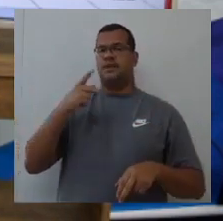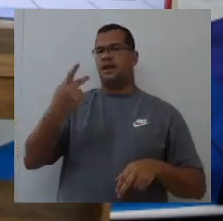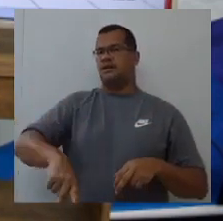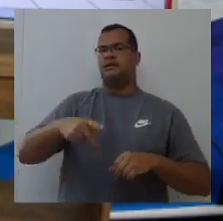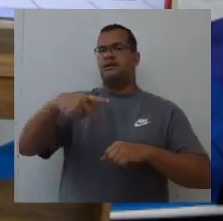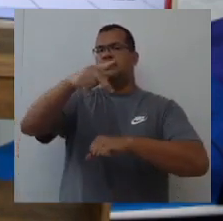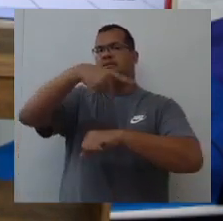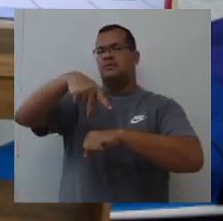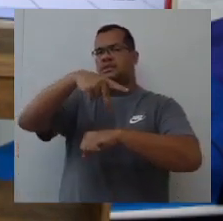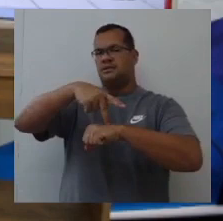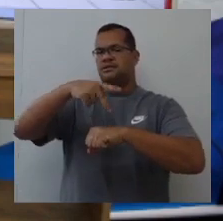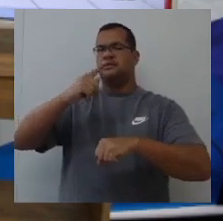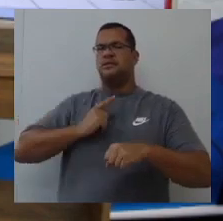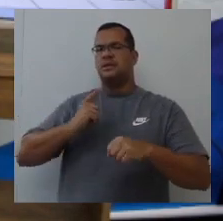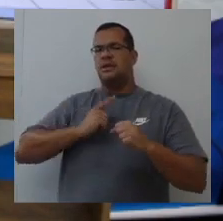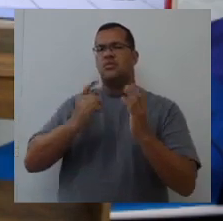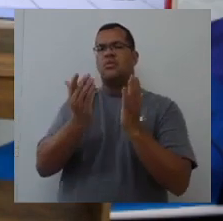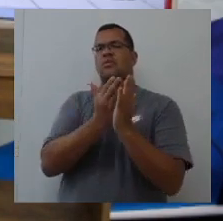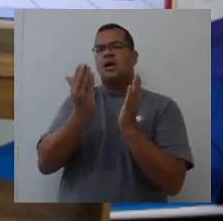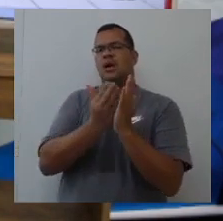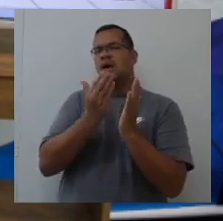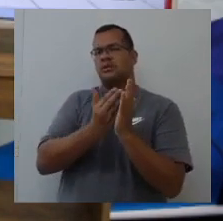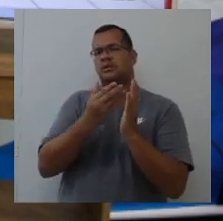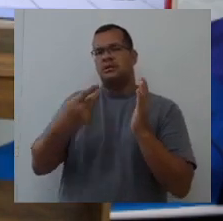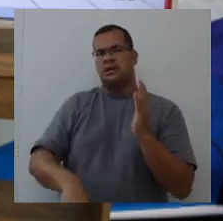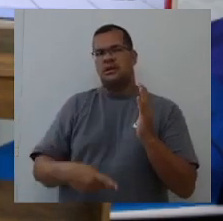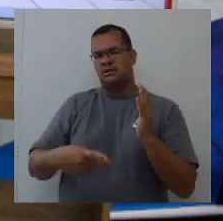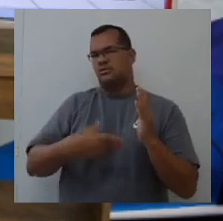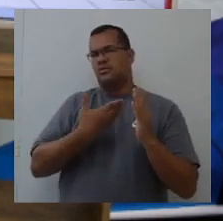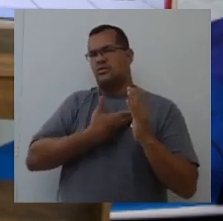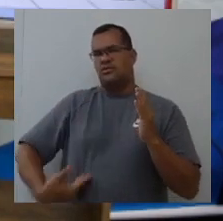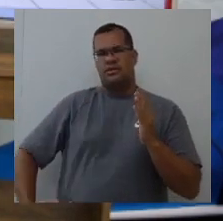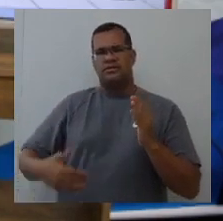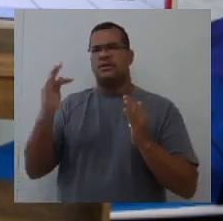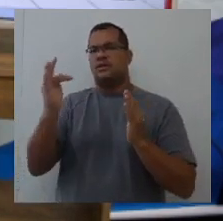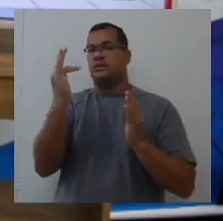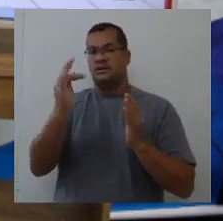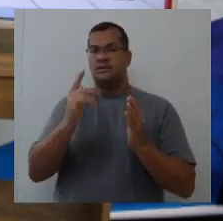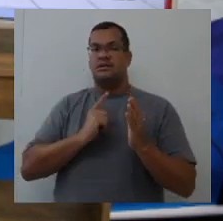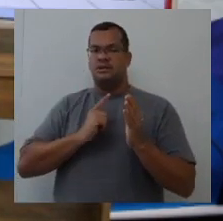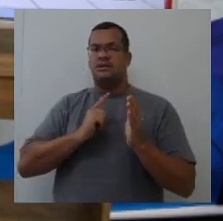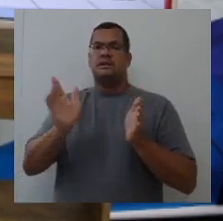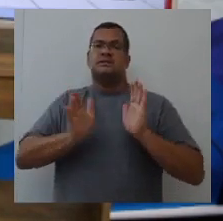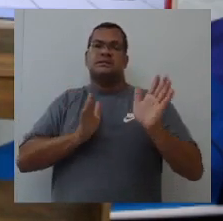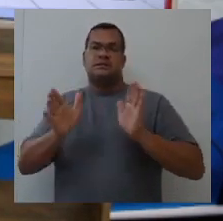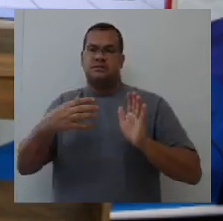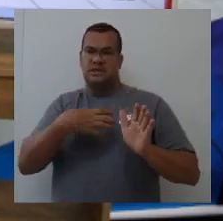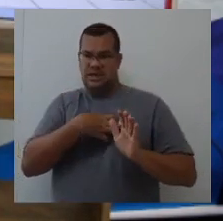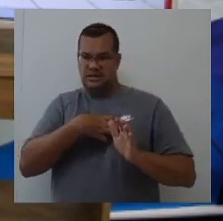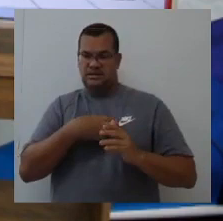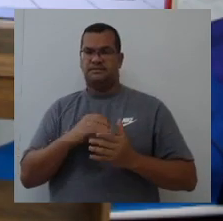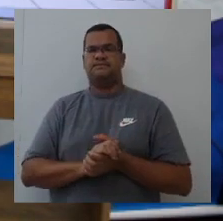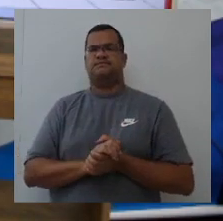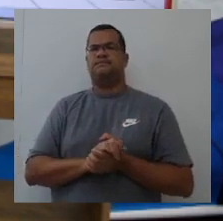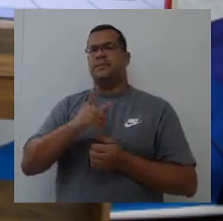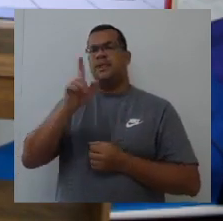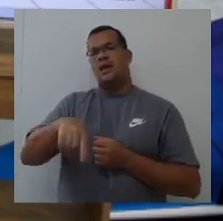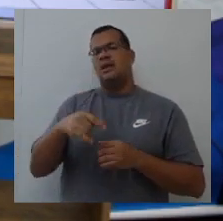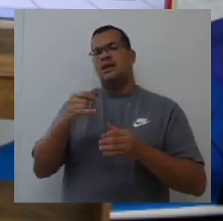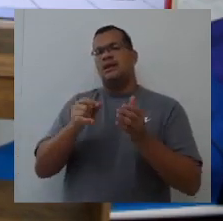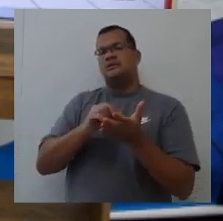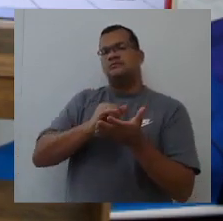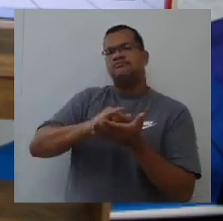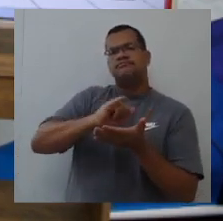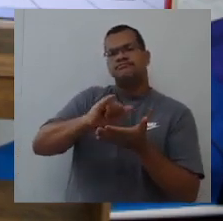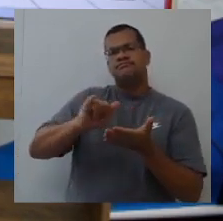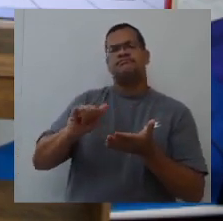uma cartilha organizada pelo governo federal já há algum tempo, a cartilha de acessibilidade, onde essa cartilha traz para a gente informações